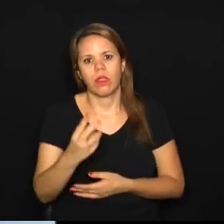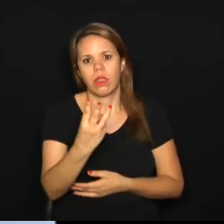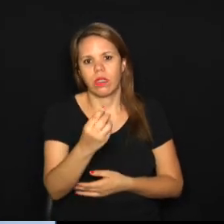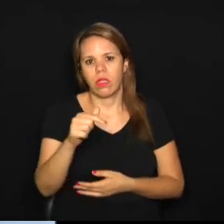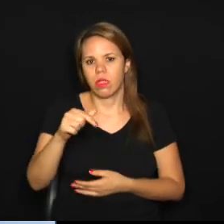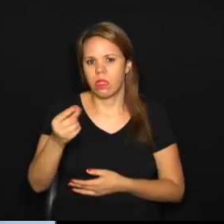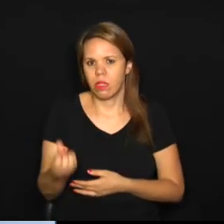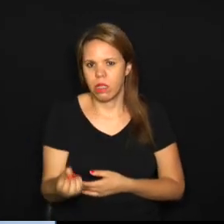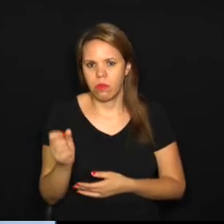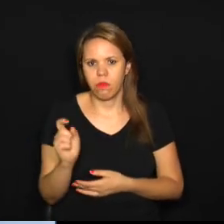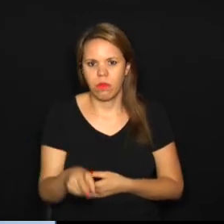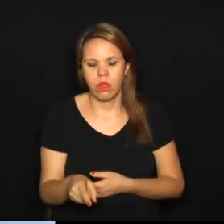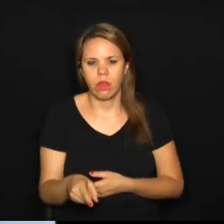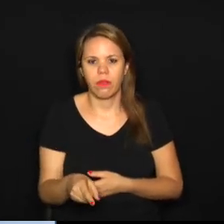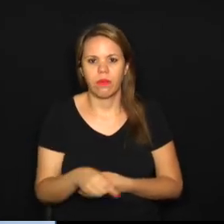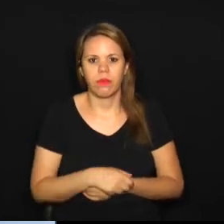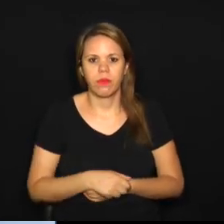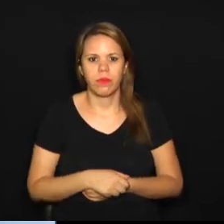5.376.600.000, contra